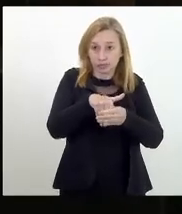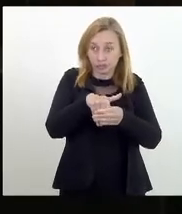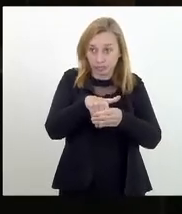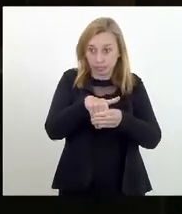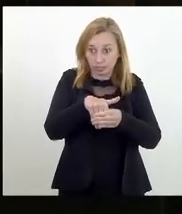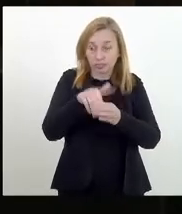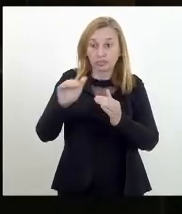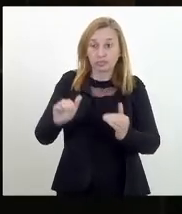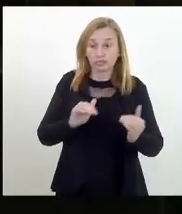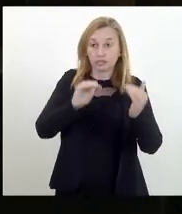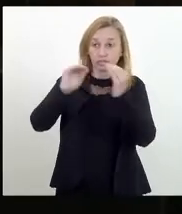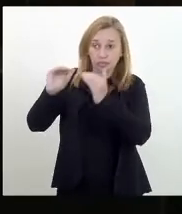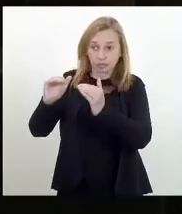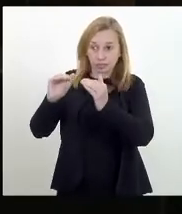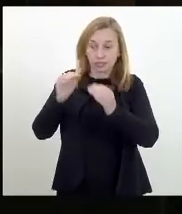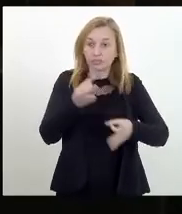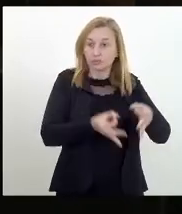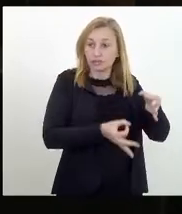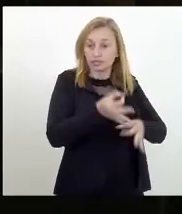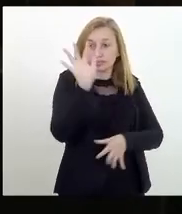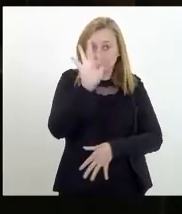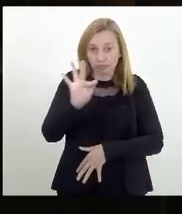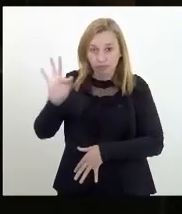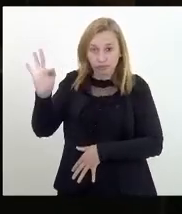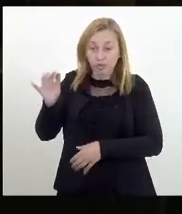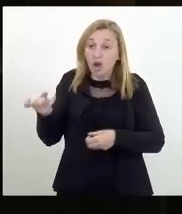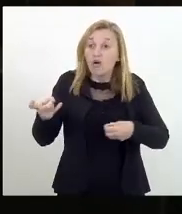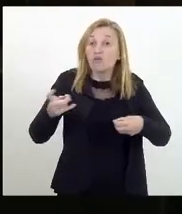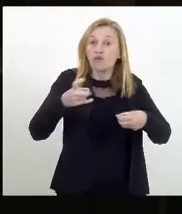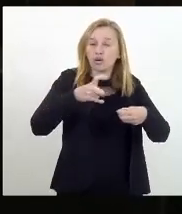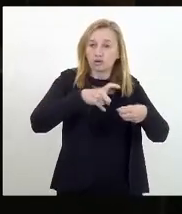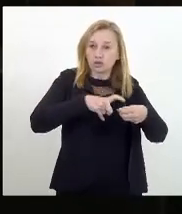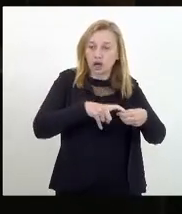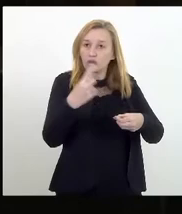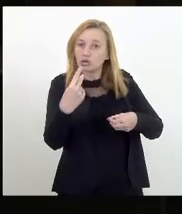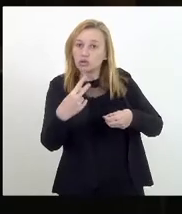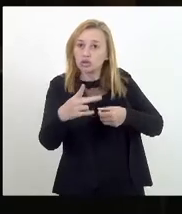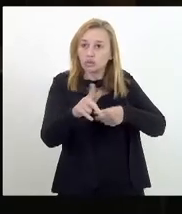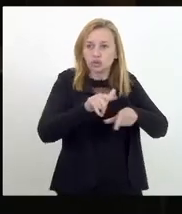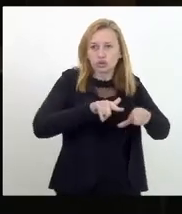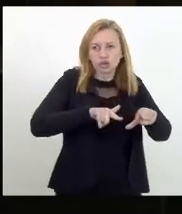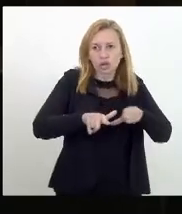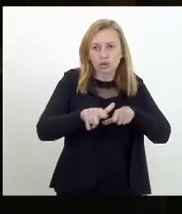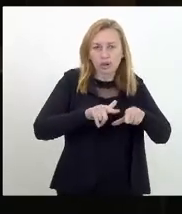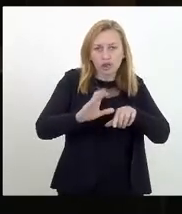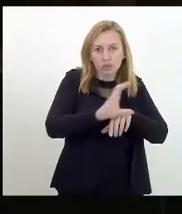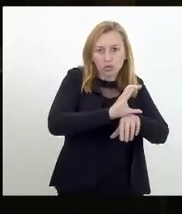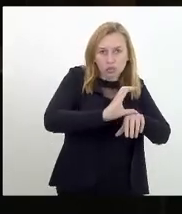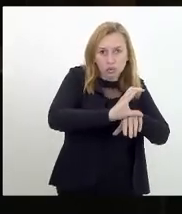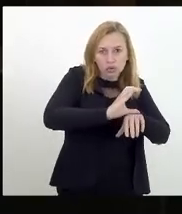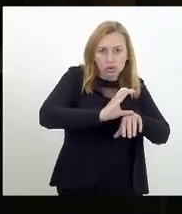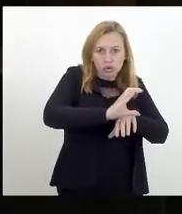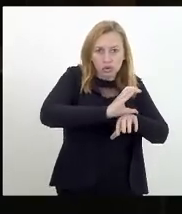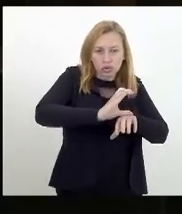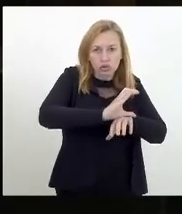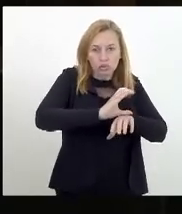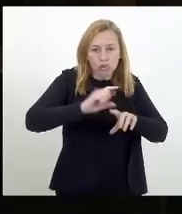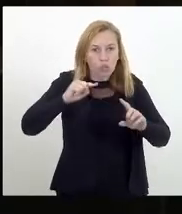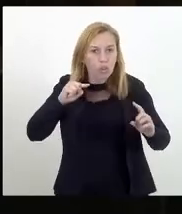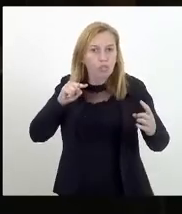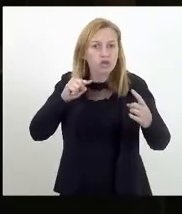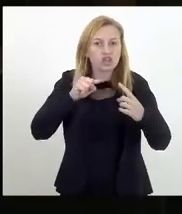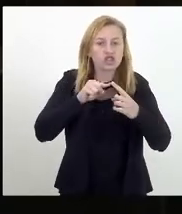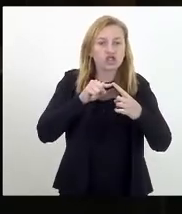Tribunal Federal a retomarem o cumprimento de suas missões constitucionais com o